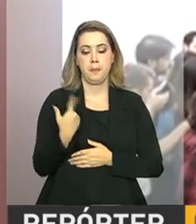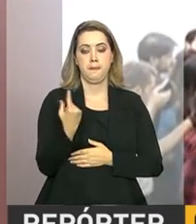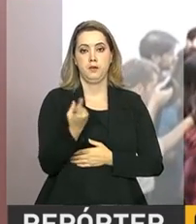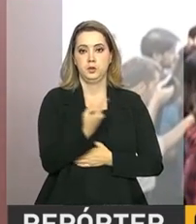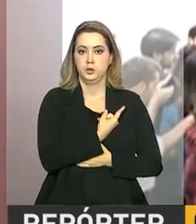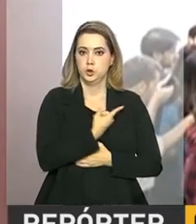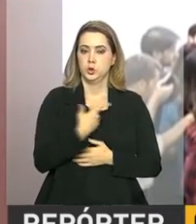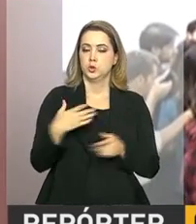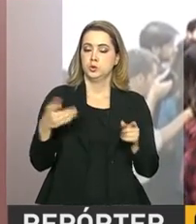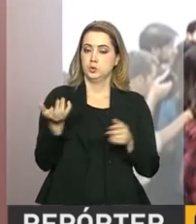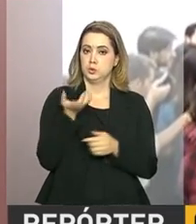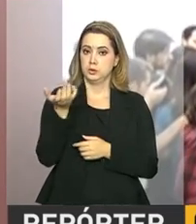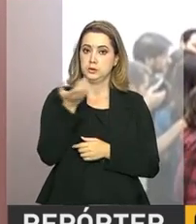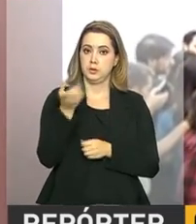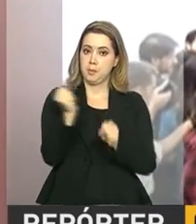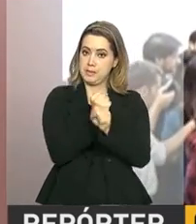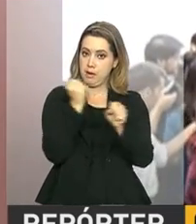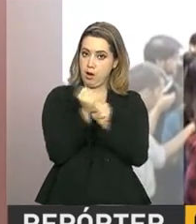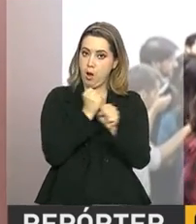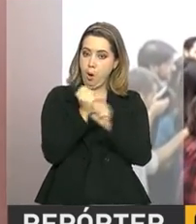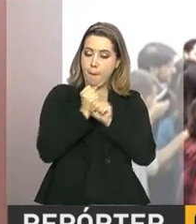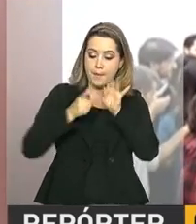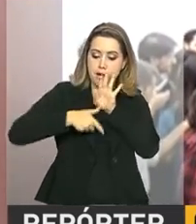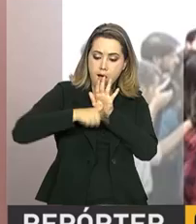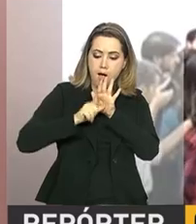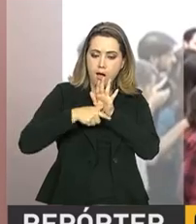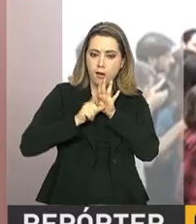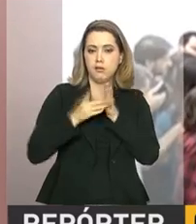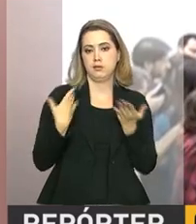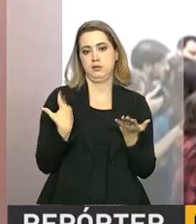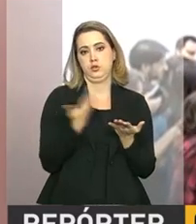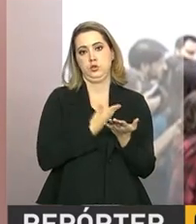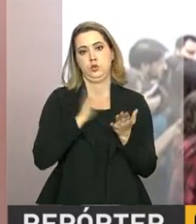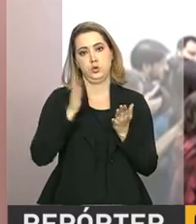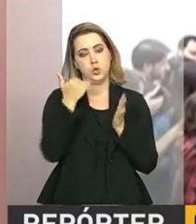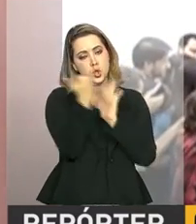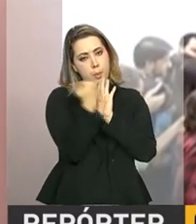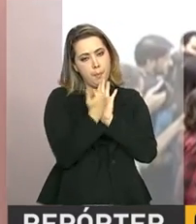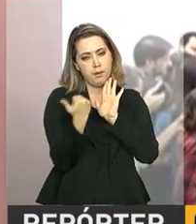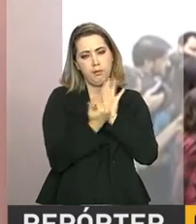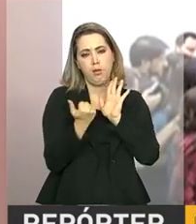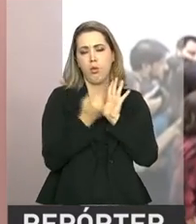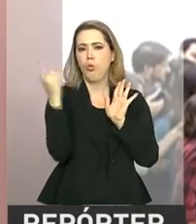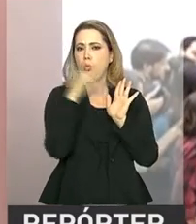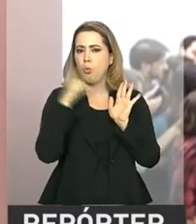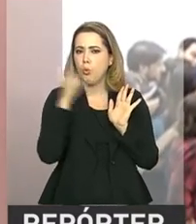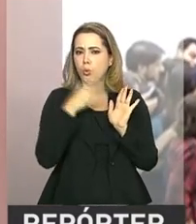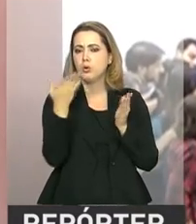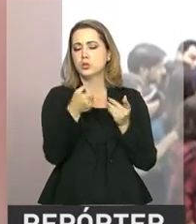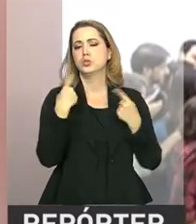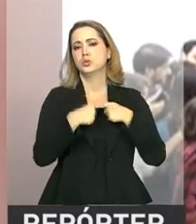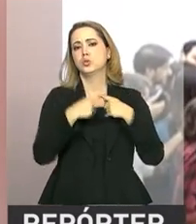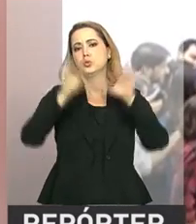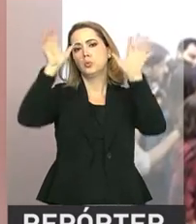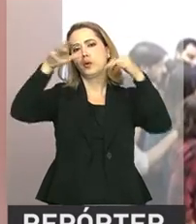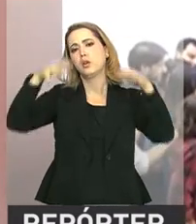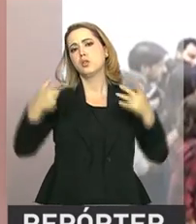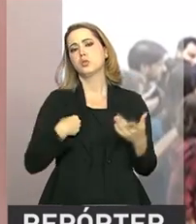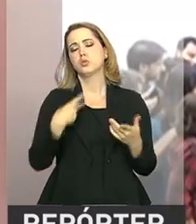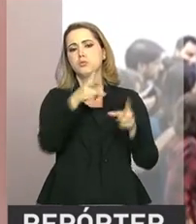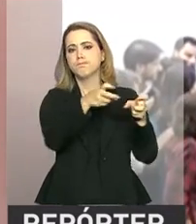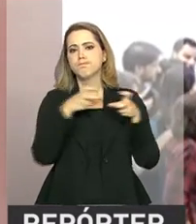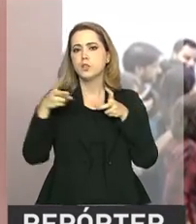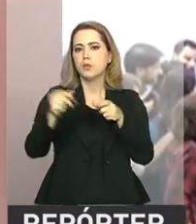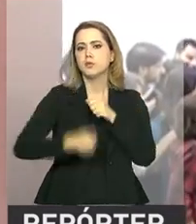sejam antecipadas, mas também estamos trabalhando num plano de ação emergencial, agora para a questão das chuvas, que também prevê